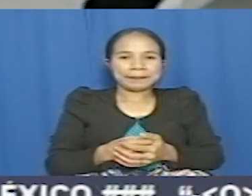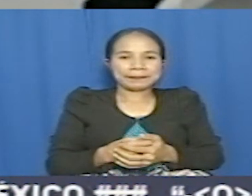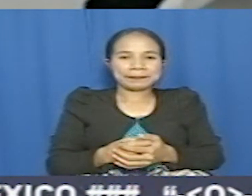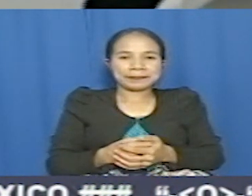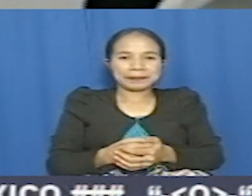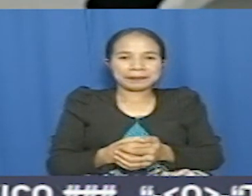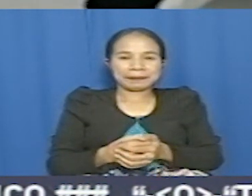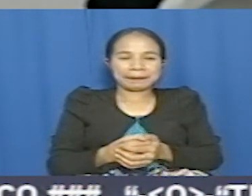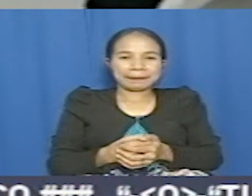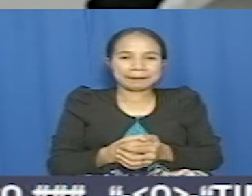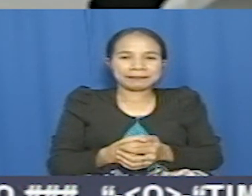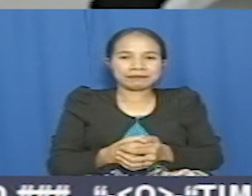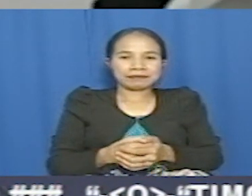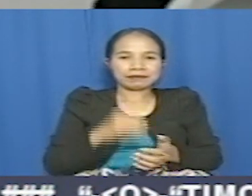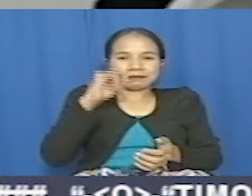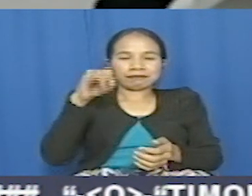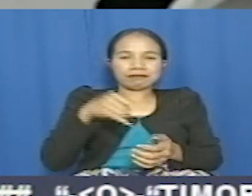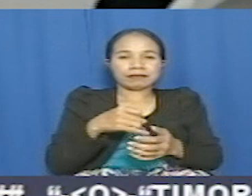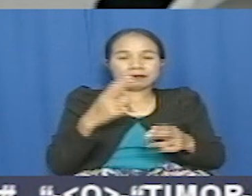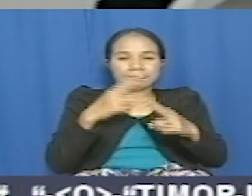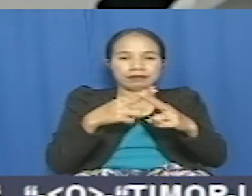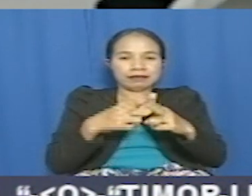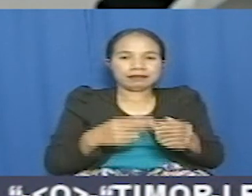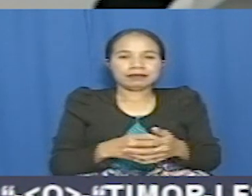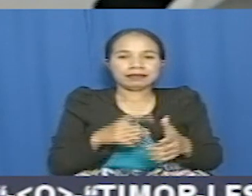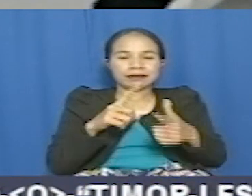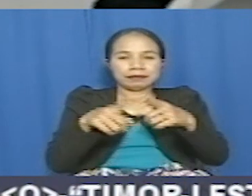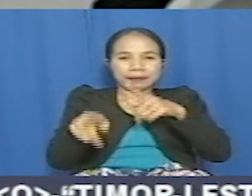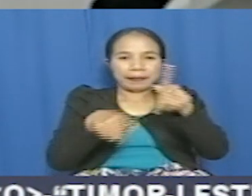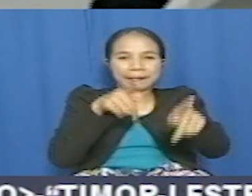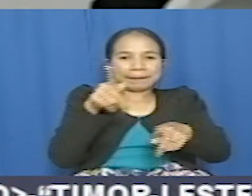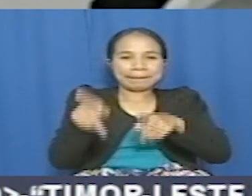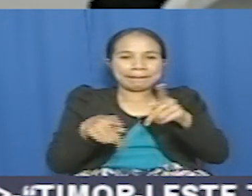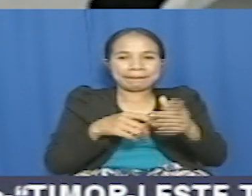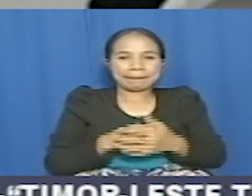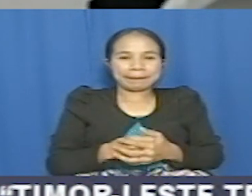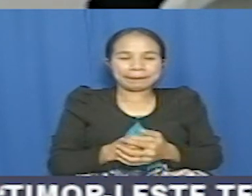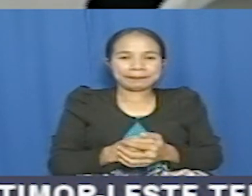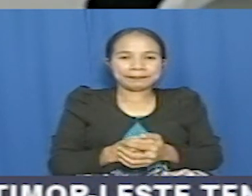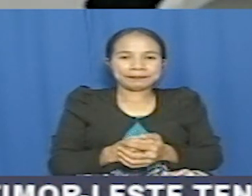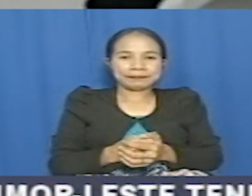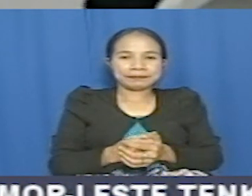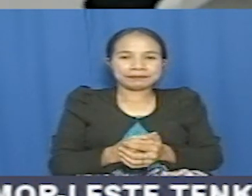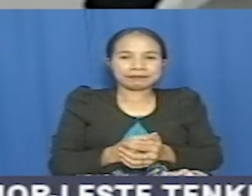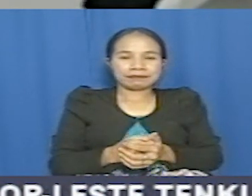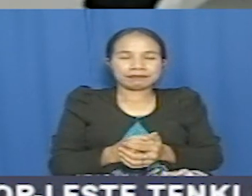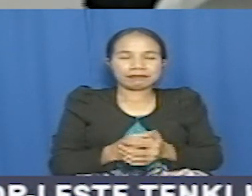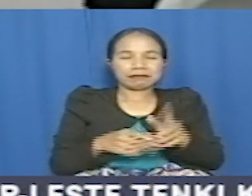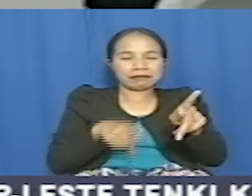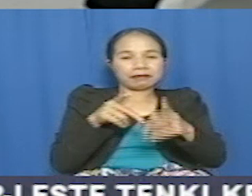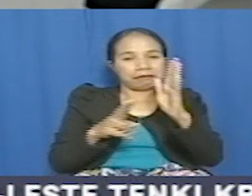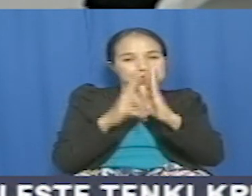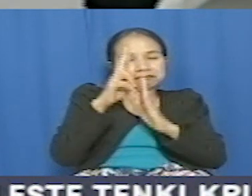que ataca Domingos ou Zé Antônio, para depois de ter cidadão, se não é mais boca, lá ali que é suca até ema, de angatoco, aí em asma, com a foto